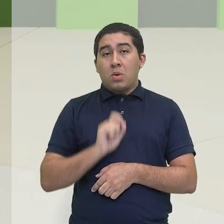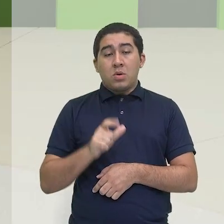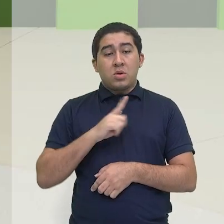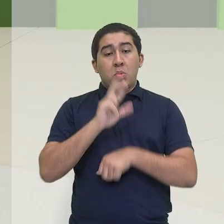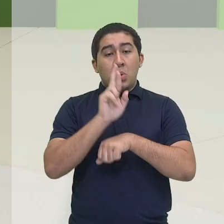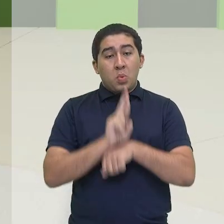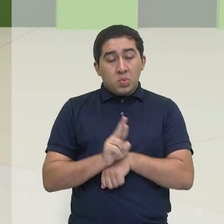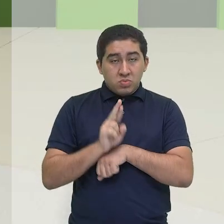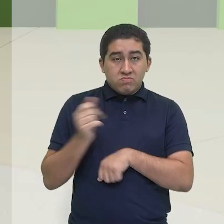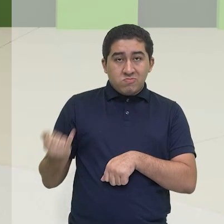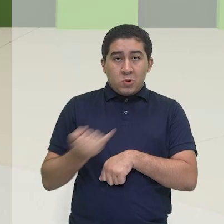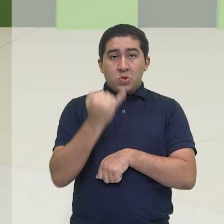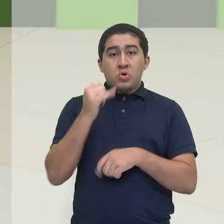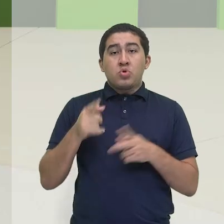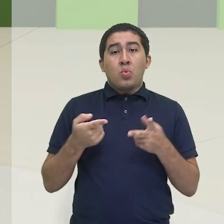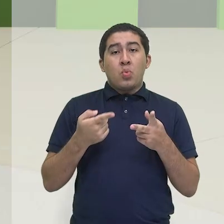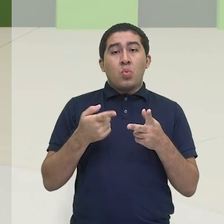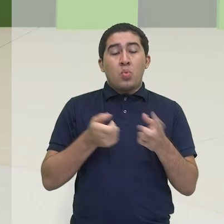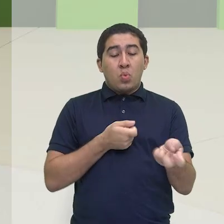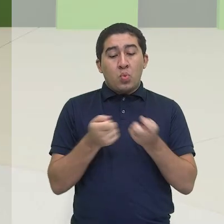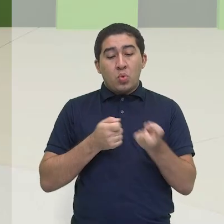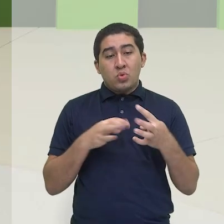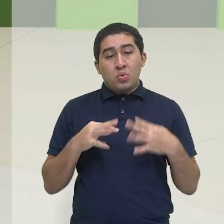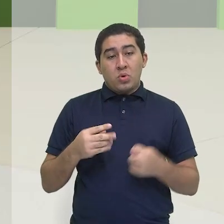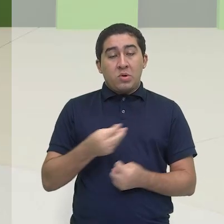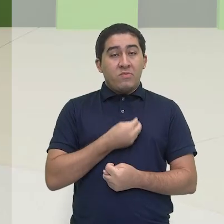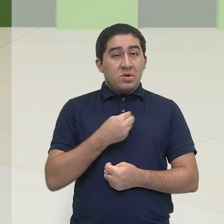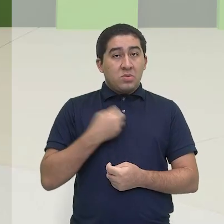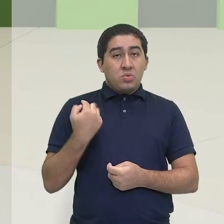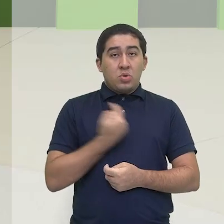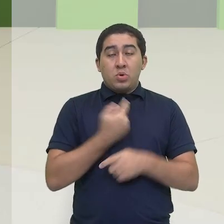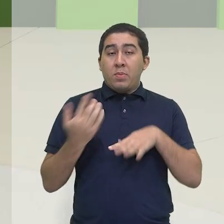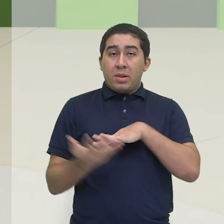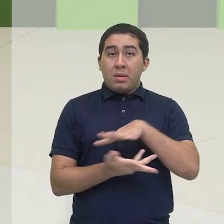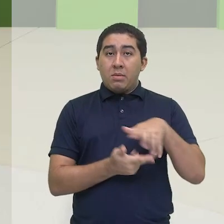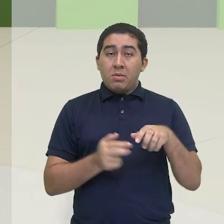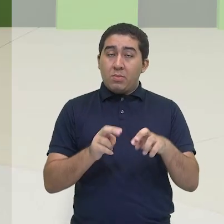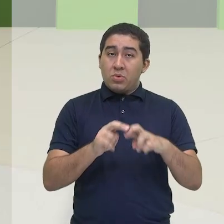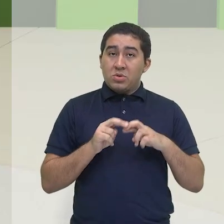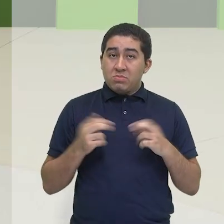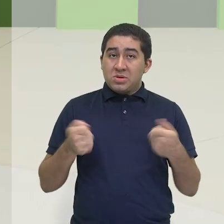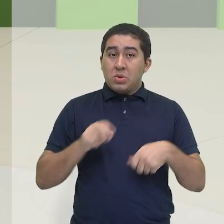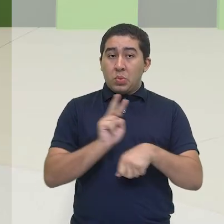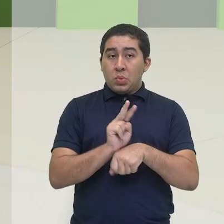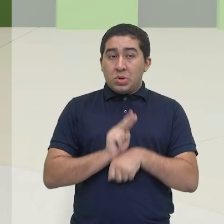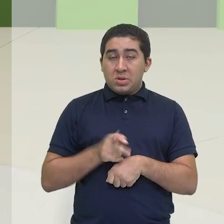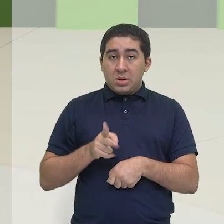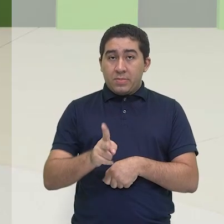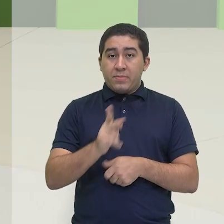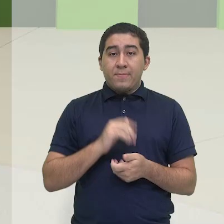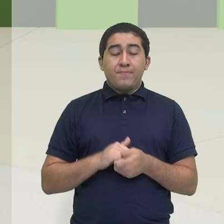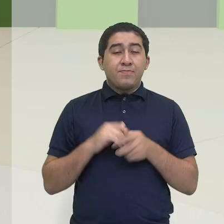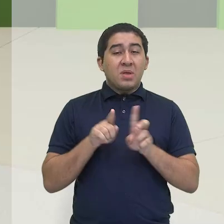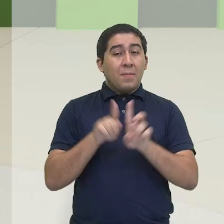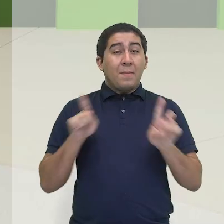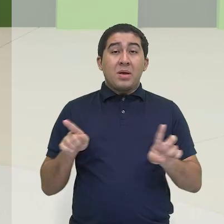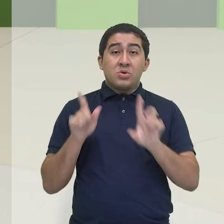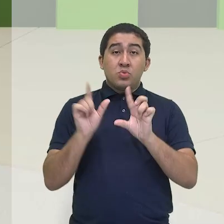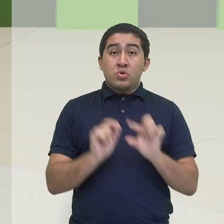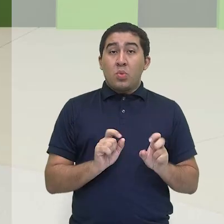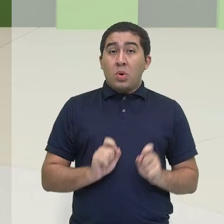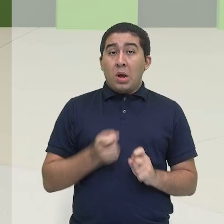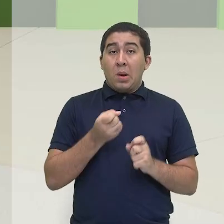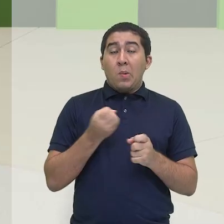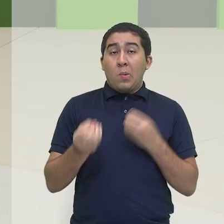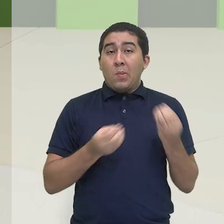e essencial para a manutenção da vida no nosso planeta, então por isso que a gente precisa cuidar bastante dela, porém reduzimos a qualidade